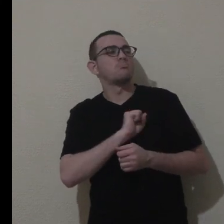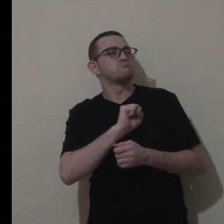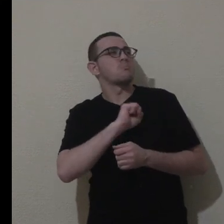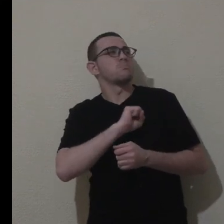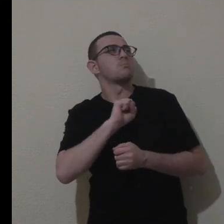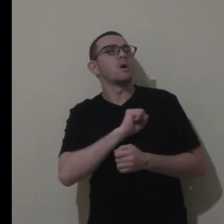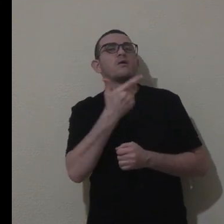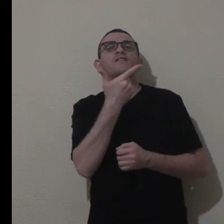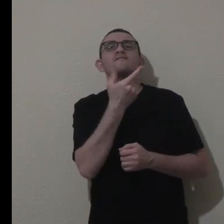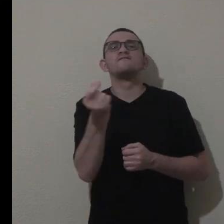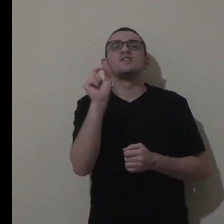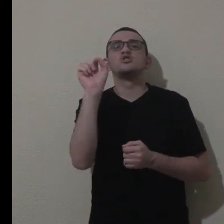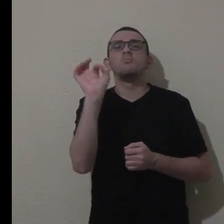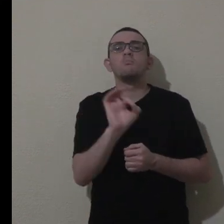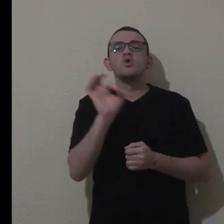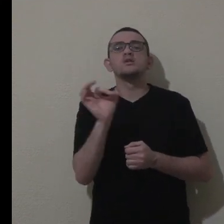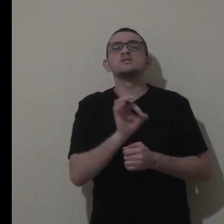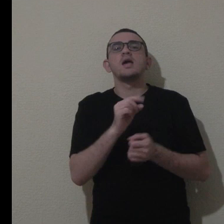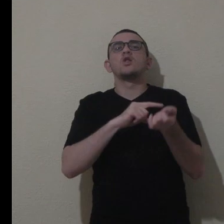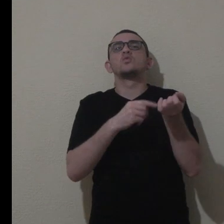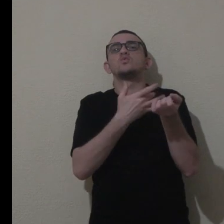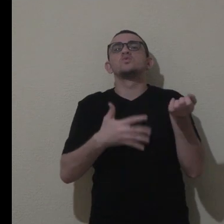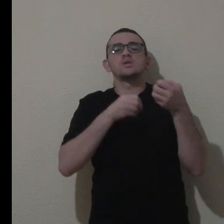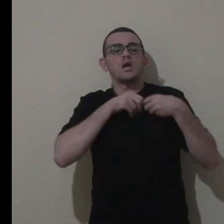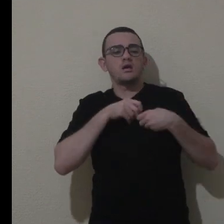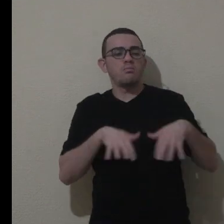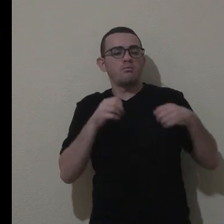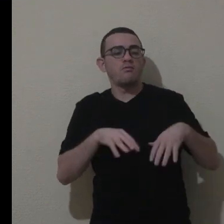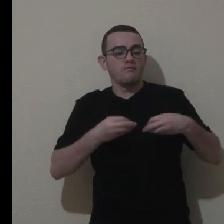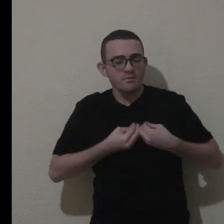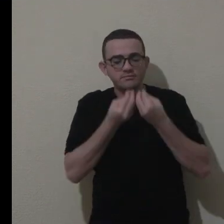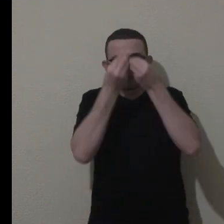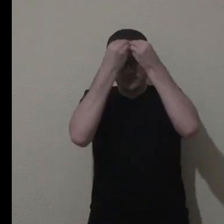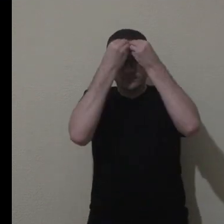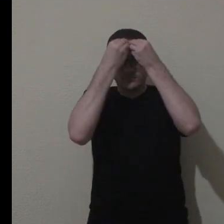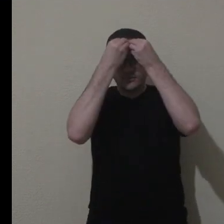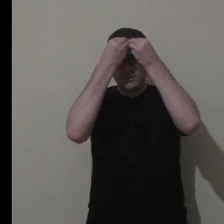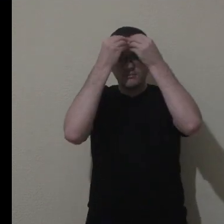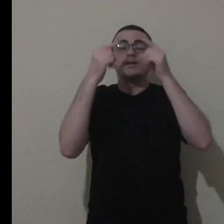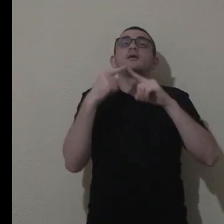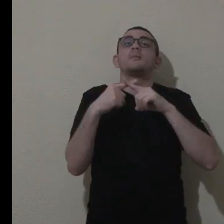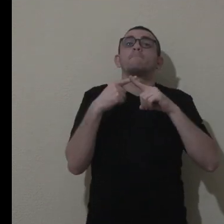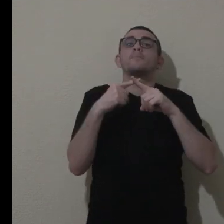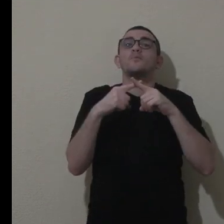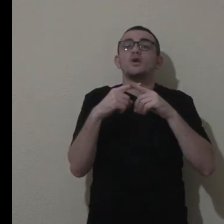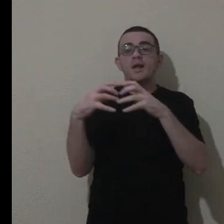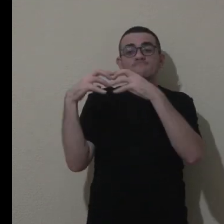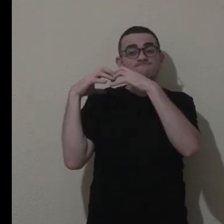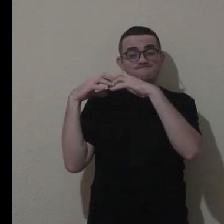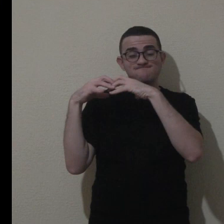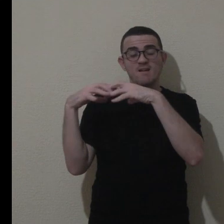digamos, desse sangue que sai do coração, elas vão para realmente alimentar o cérebro, porque realmente é